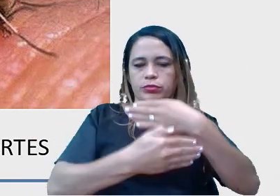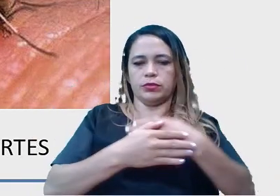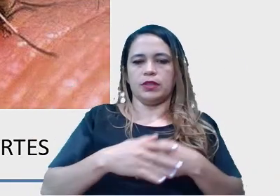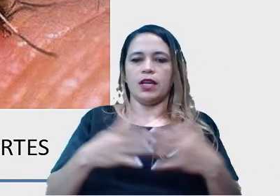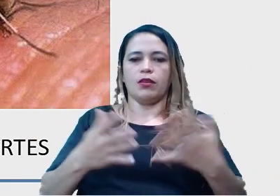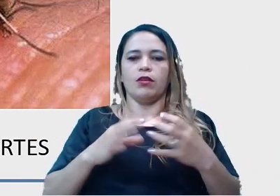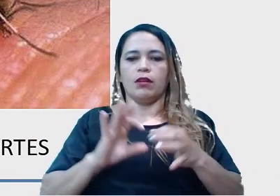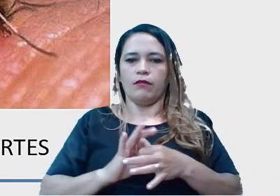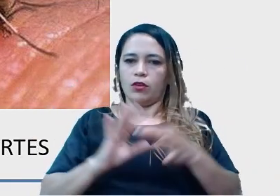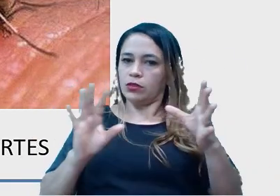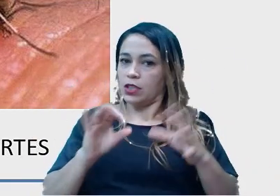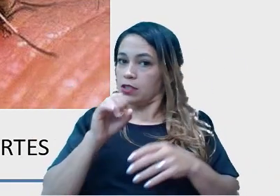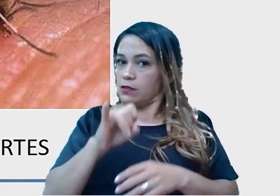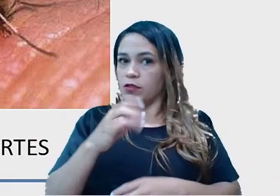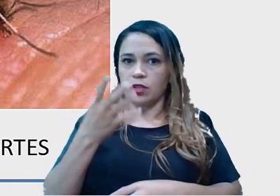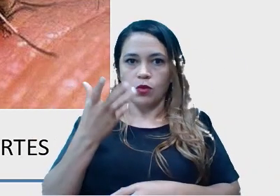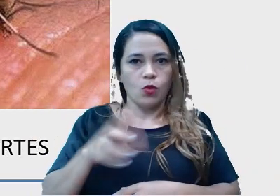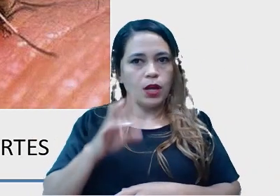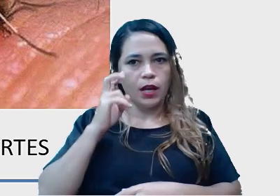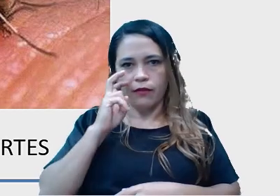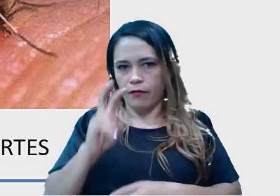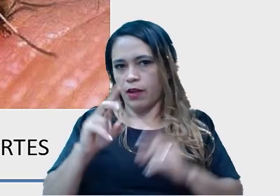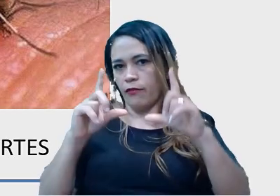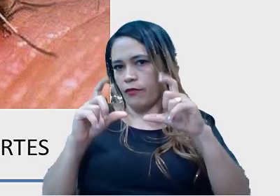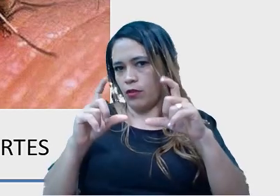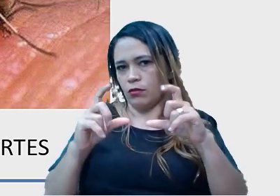você fique à vontade, caso você não queira ver as próximas